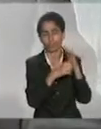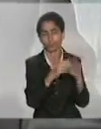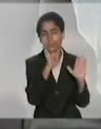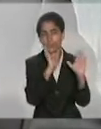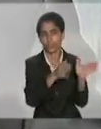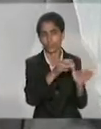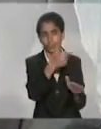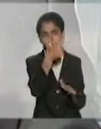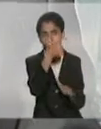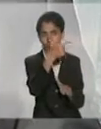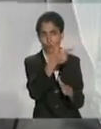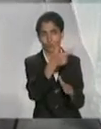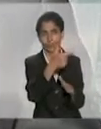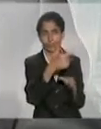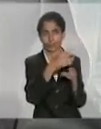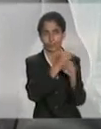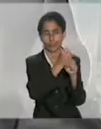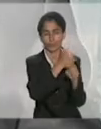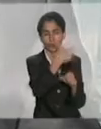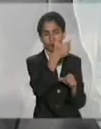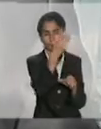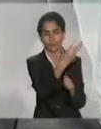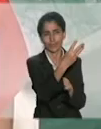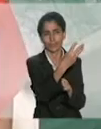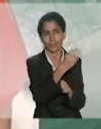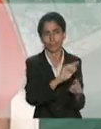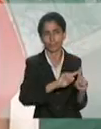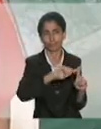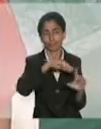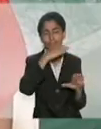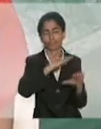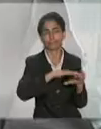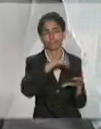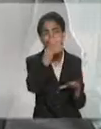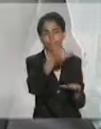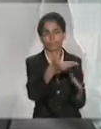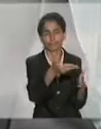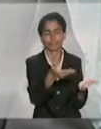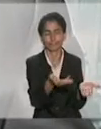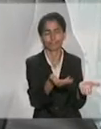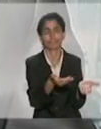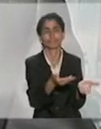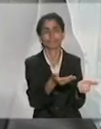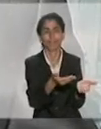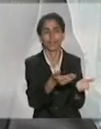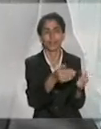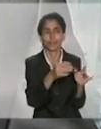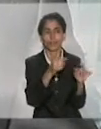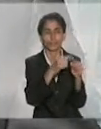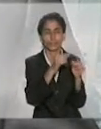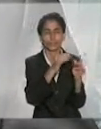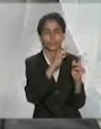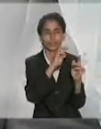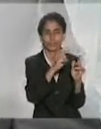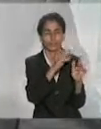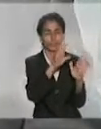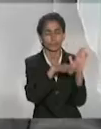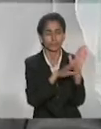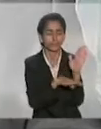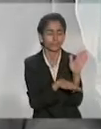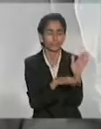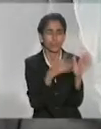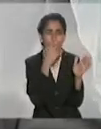está pagando 12, vai pagar 13. Mais ainda. Mas 13 não é 50%, é menos de 10%.